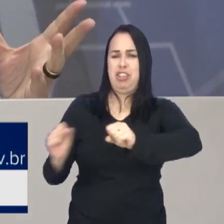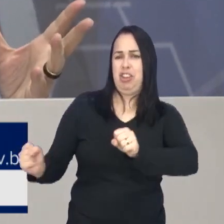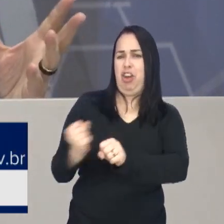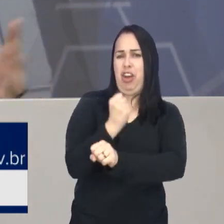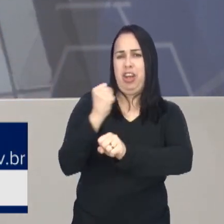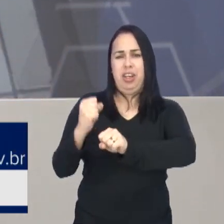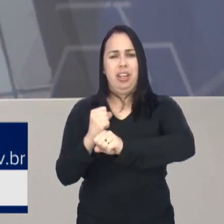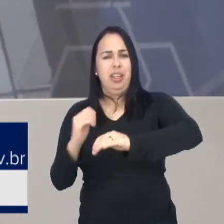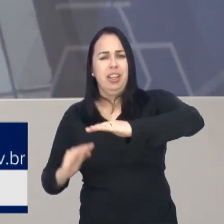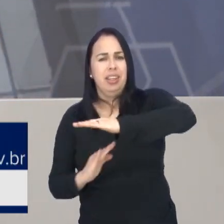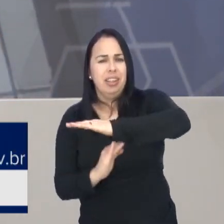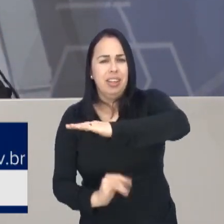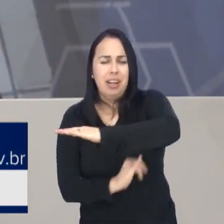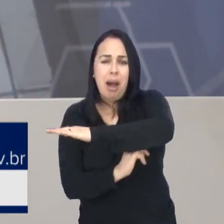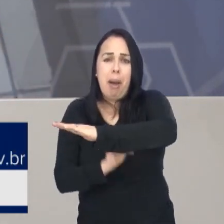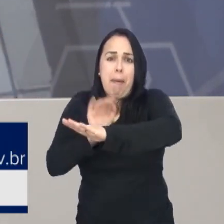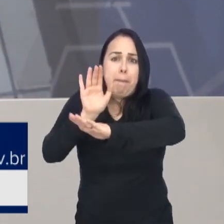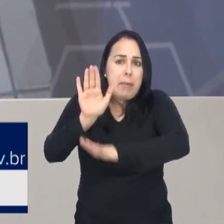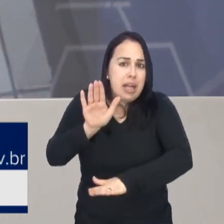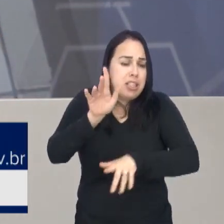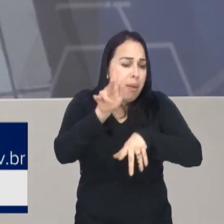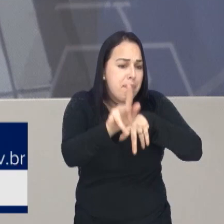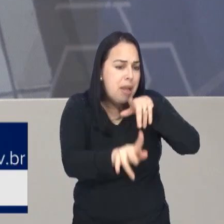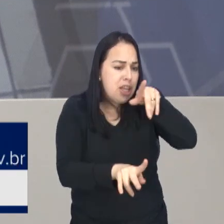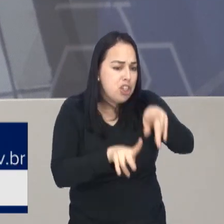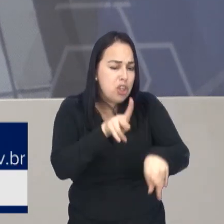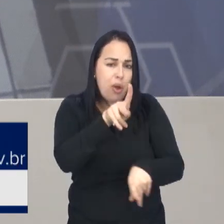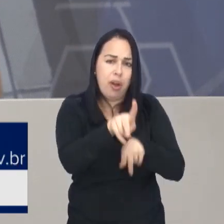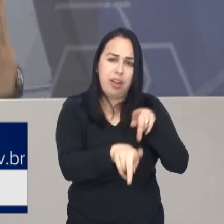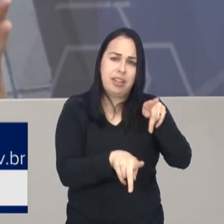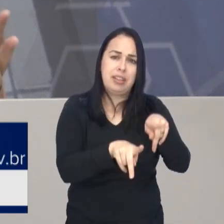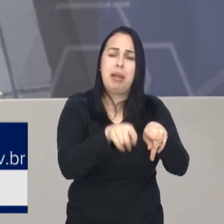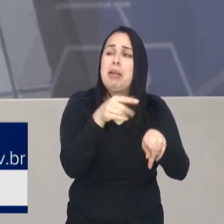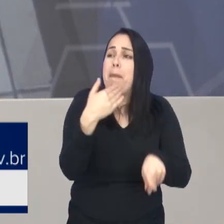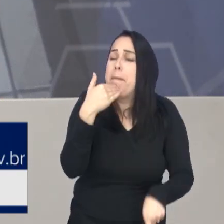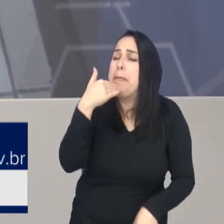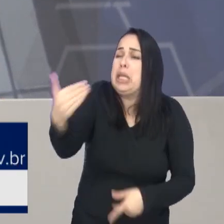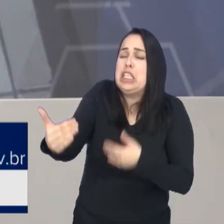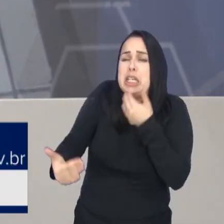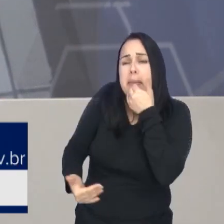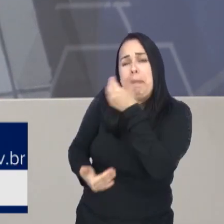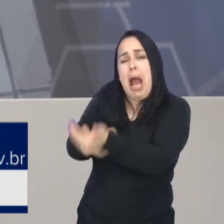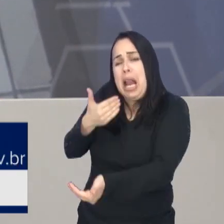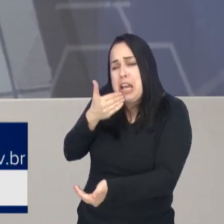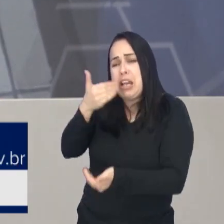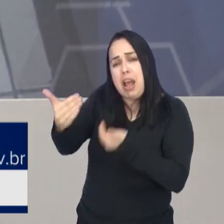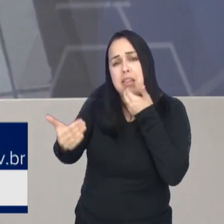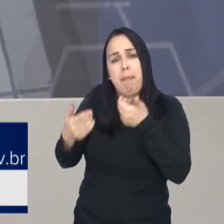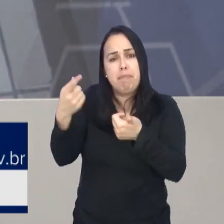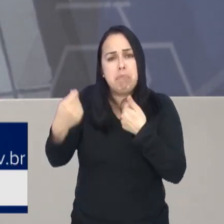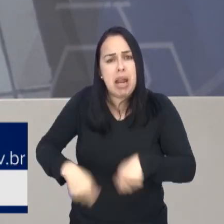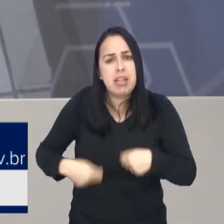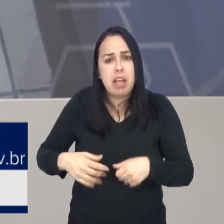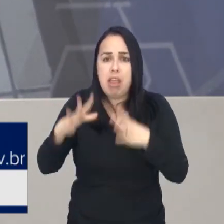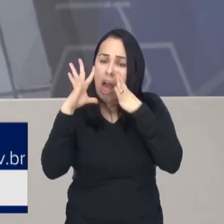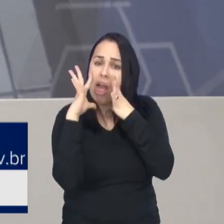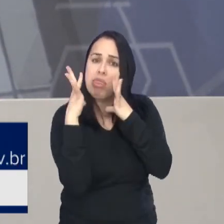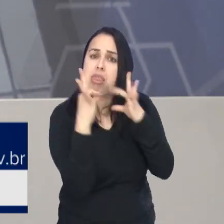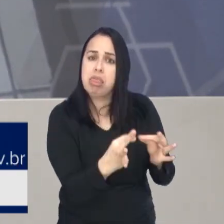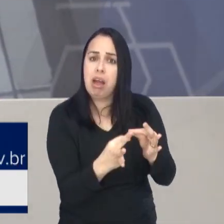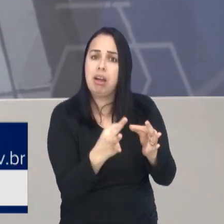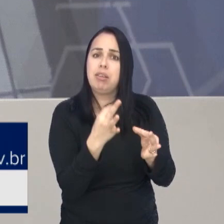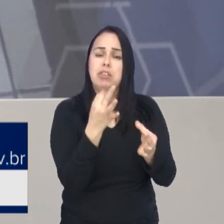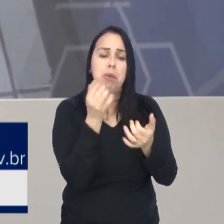túnel, sendo que pessoas estão clamando, pessoas estão precisando de atendimento,